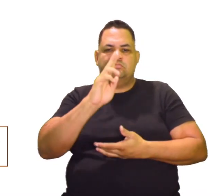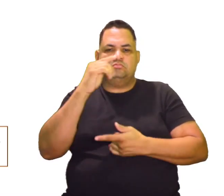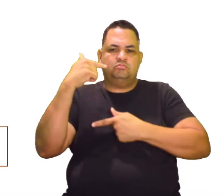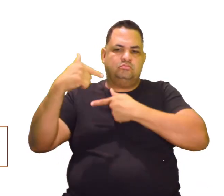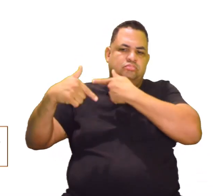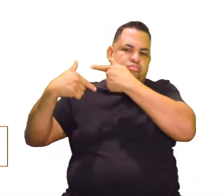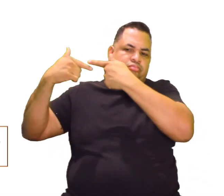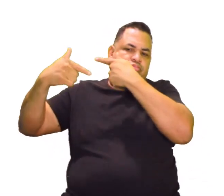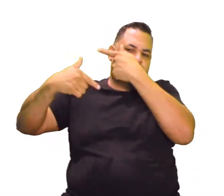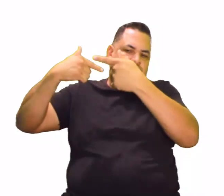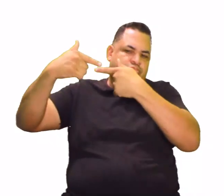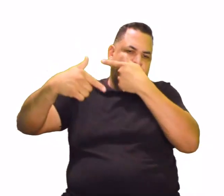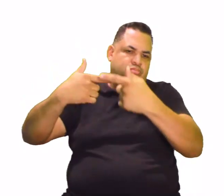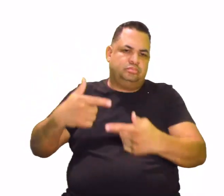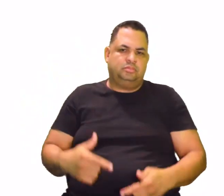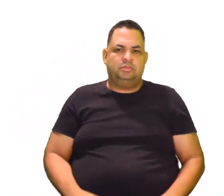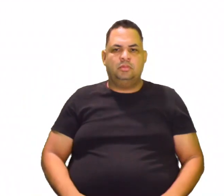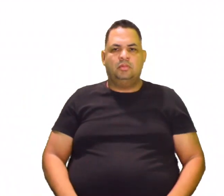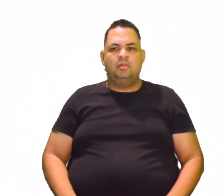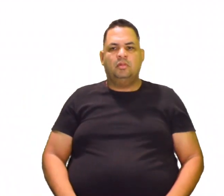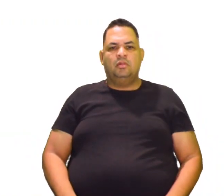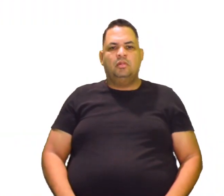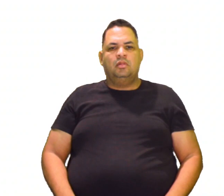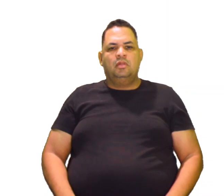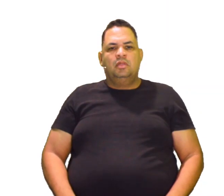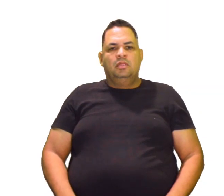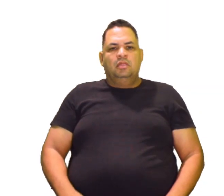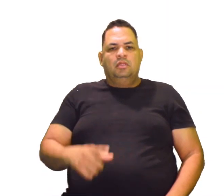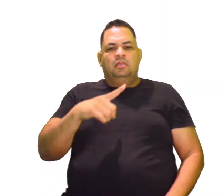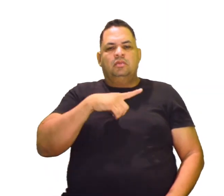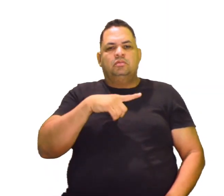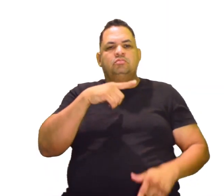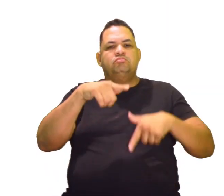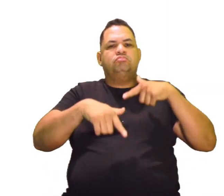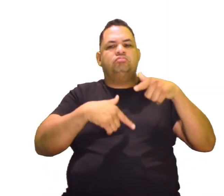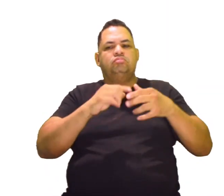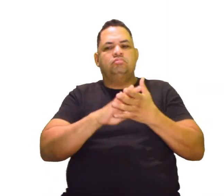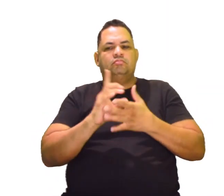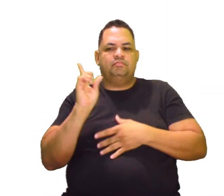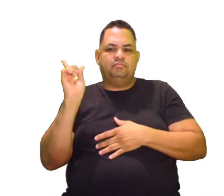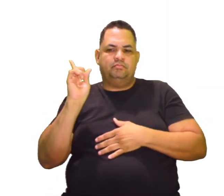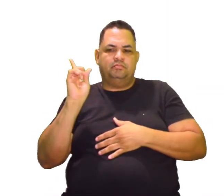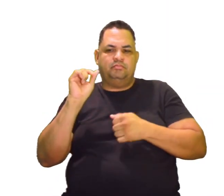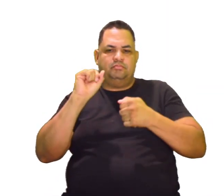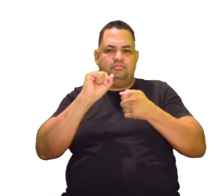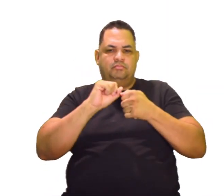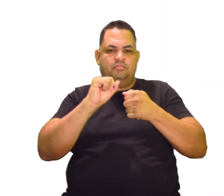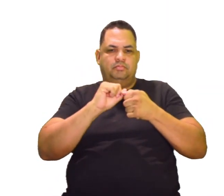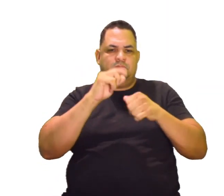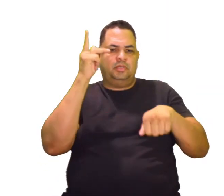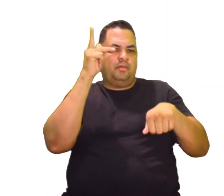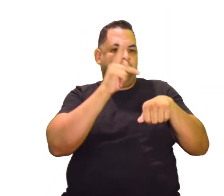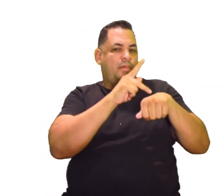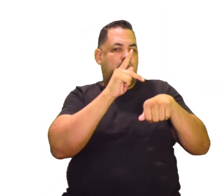gerações e gerações. Aqui um outro trabalho feito em relevo, em pedra